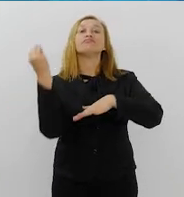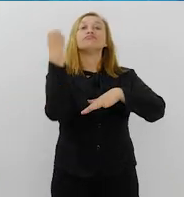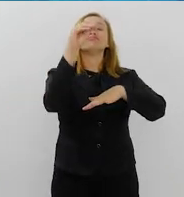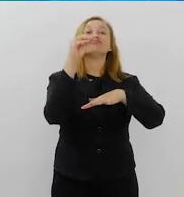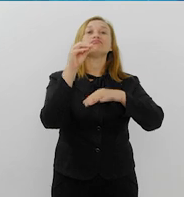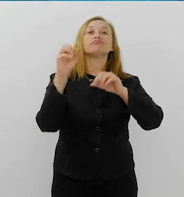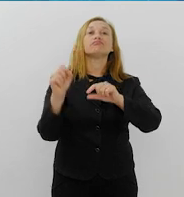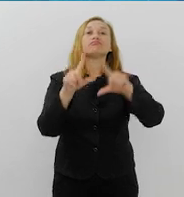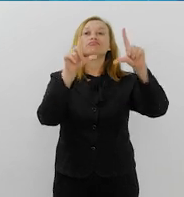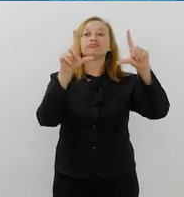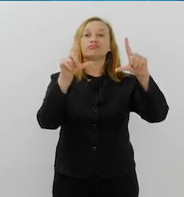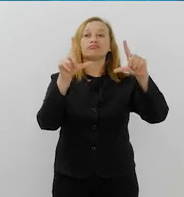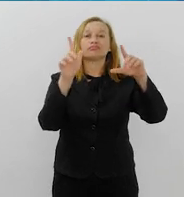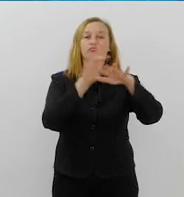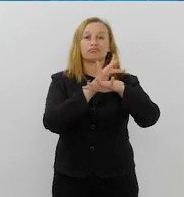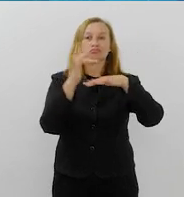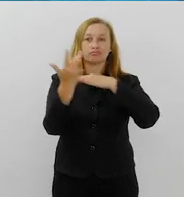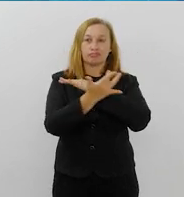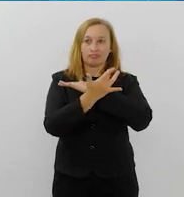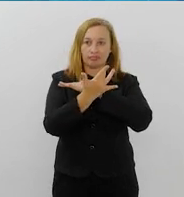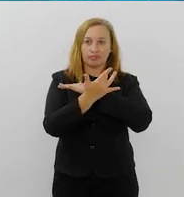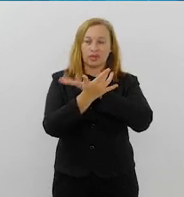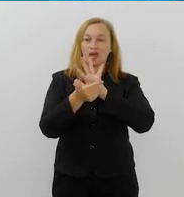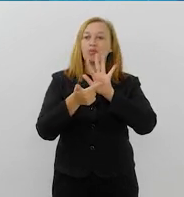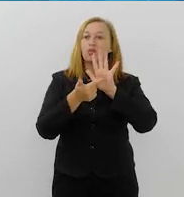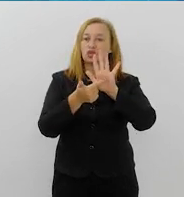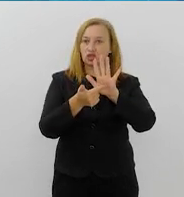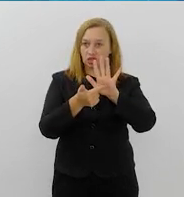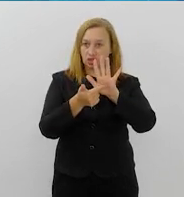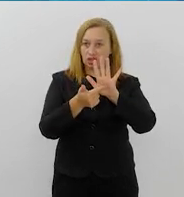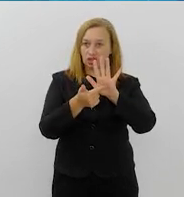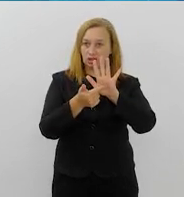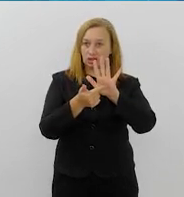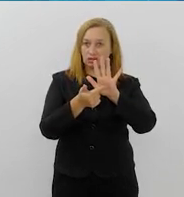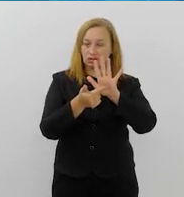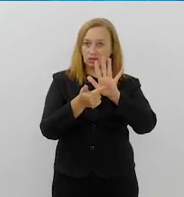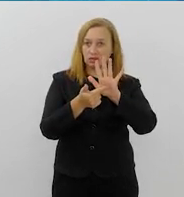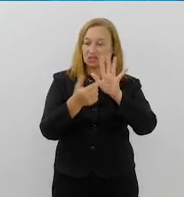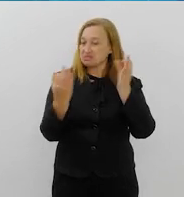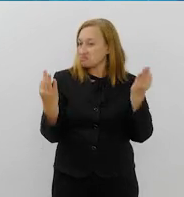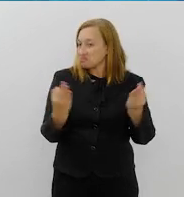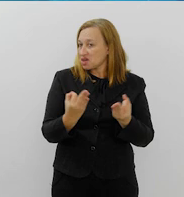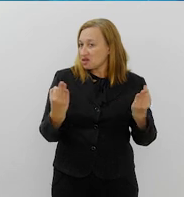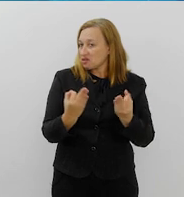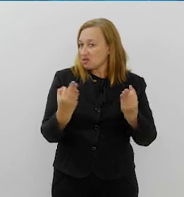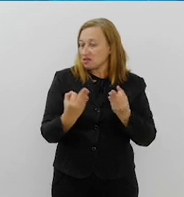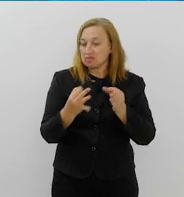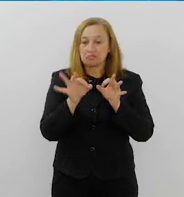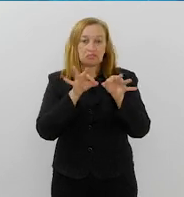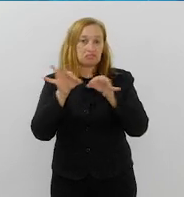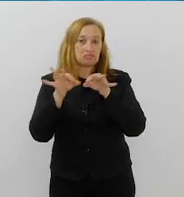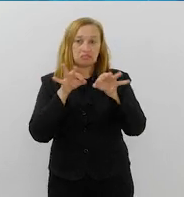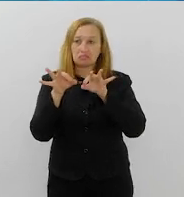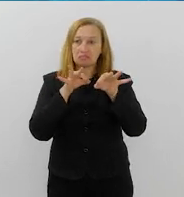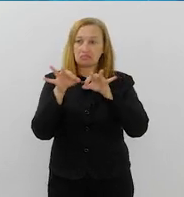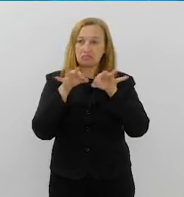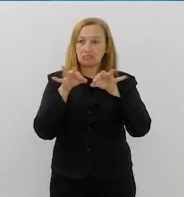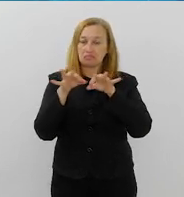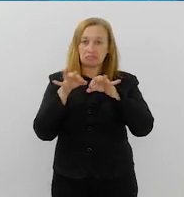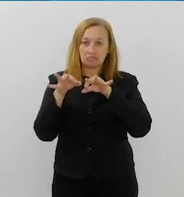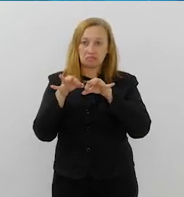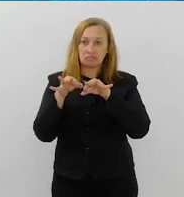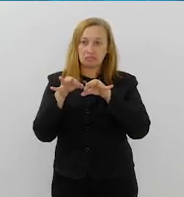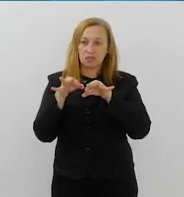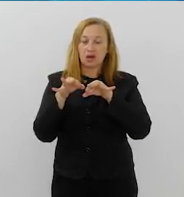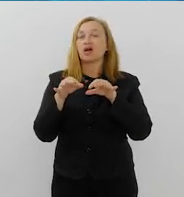para postar. Então, a rede social é um recorte de um padrão ideal, montado,